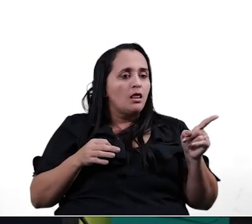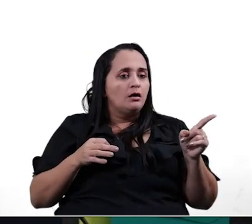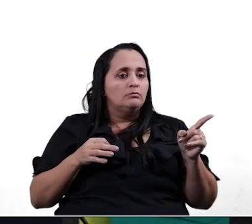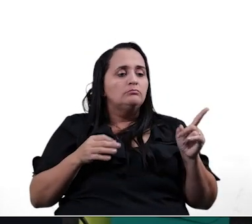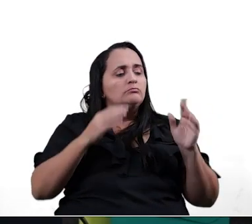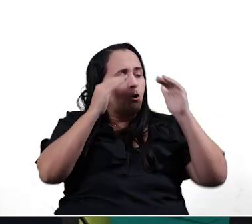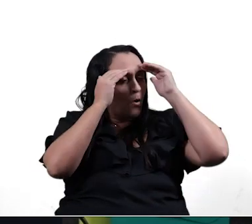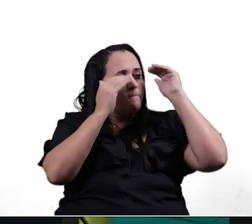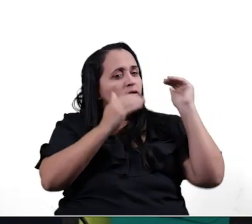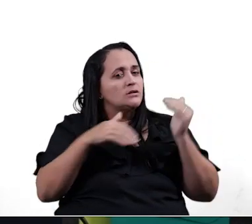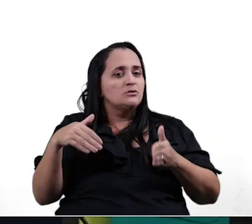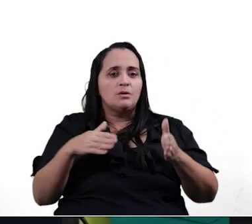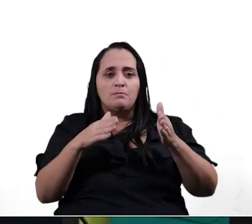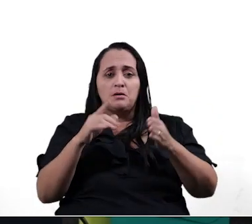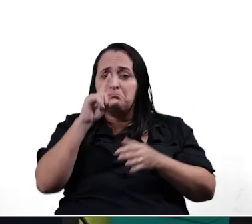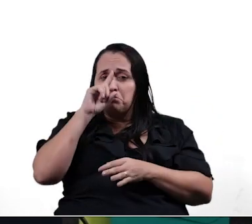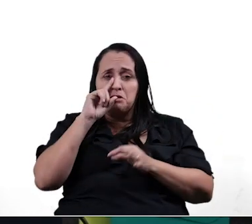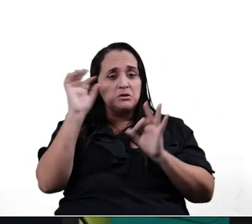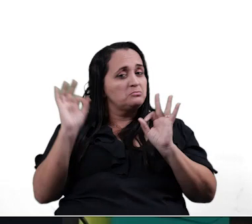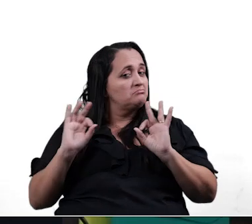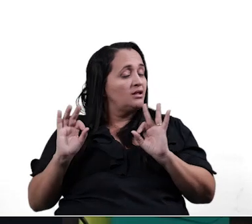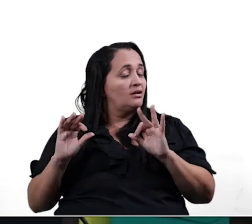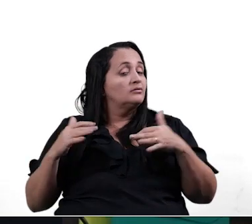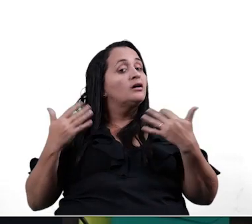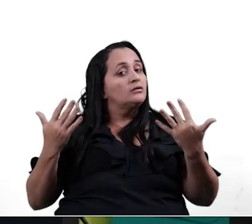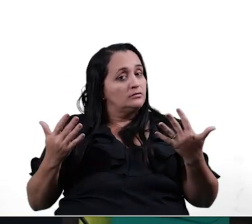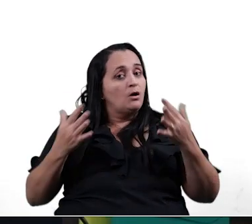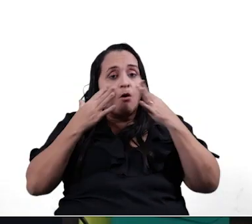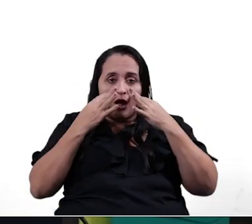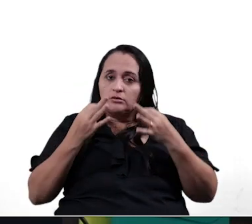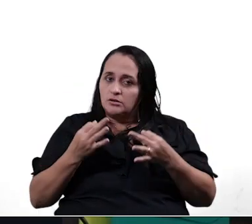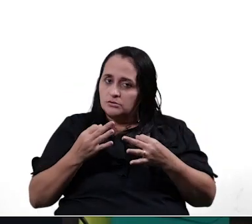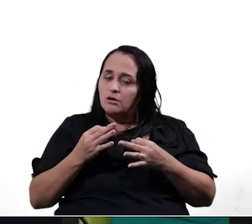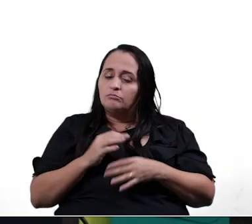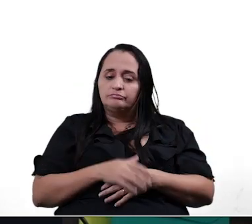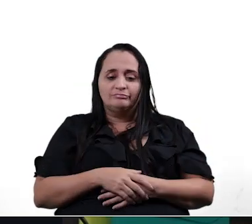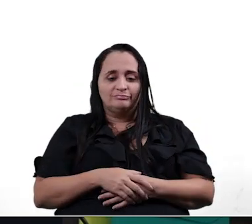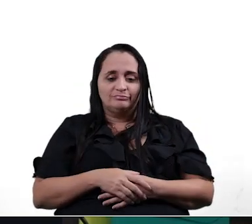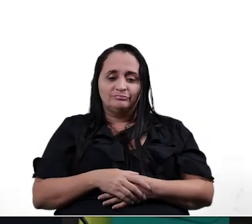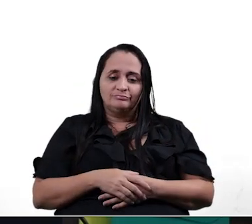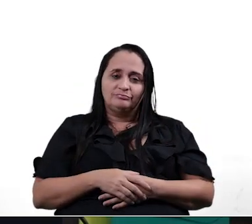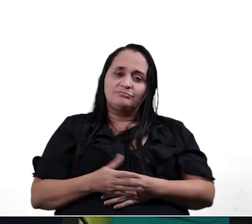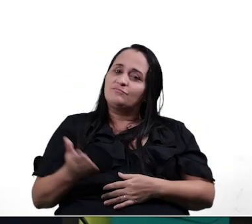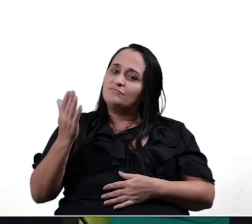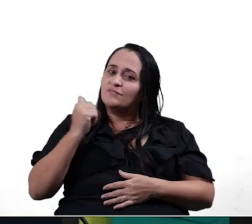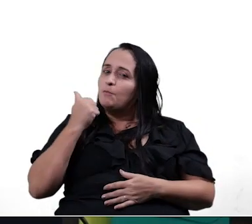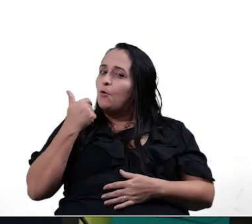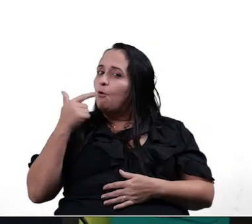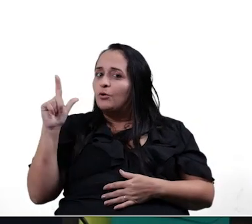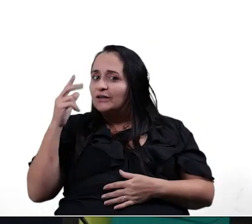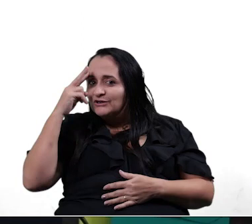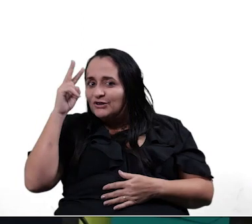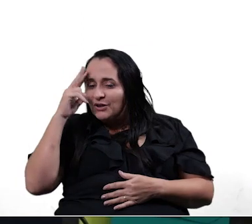tinha acontecido, ok? Então, preste atenção nisso. Vamos conhecer mais uma